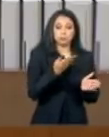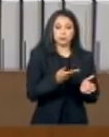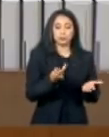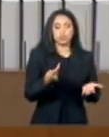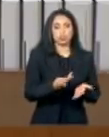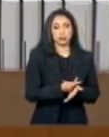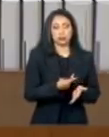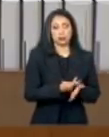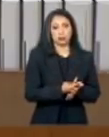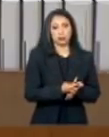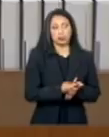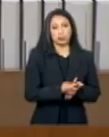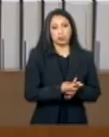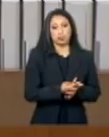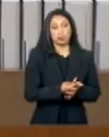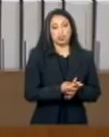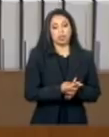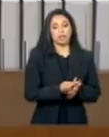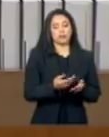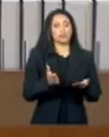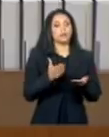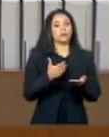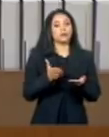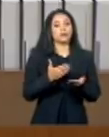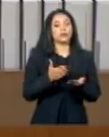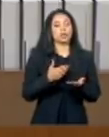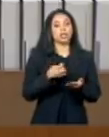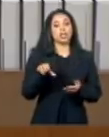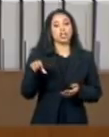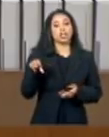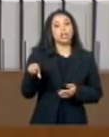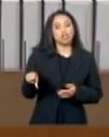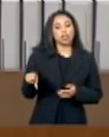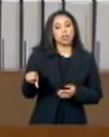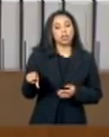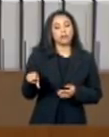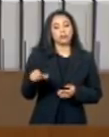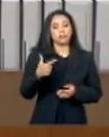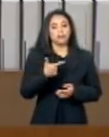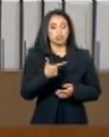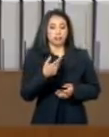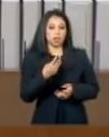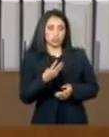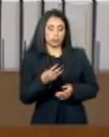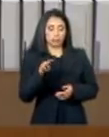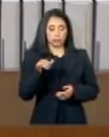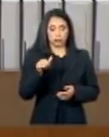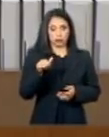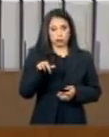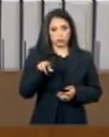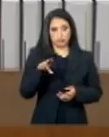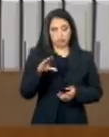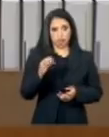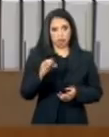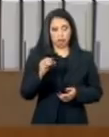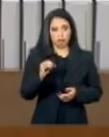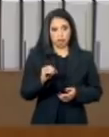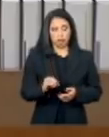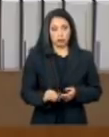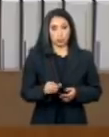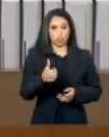nos autos há folhas 9 23 de março de 1972